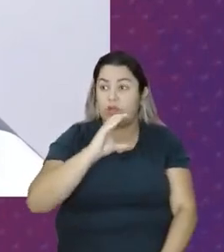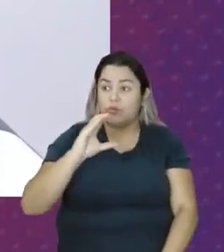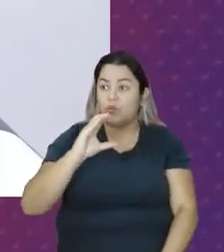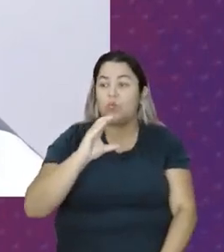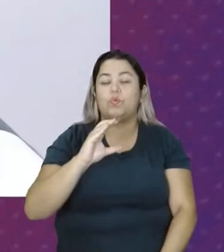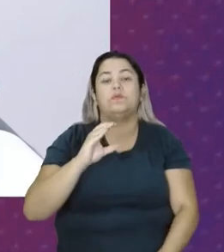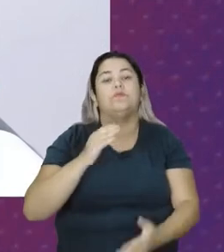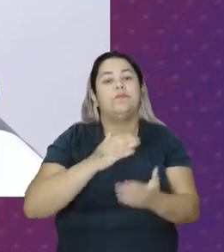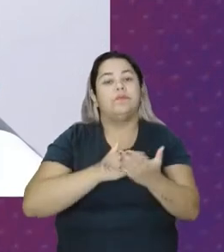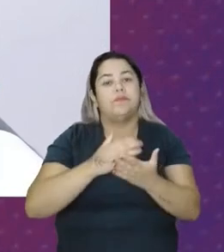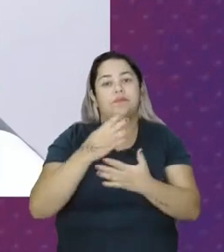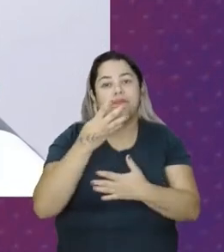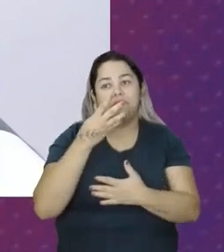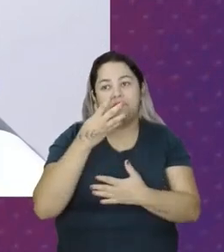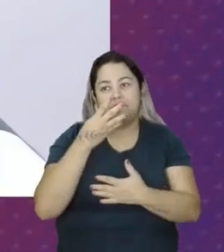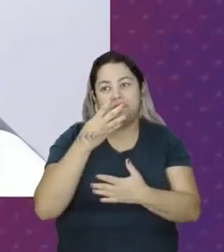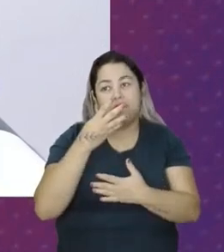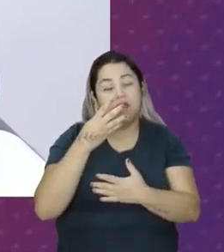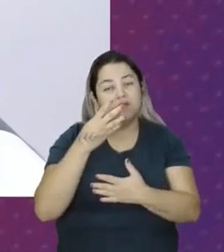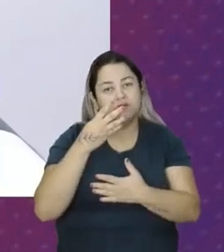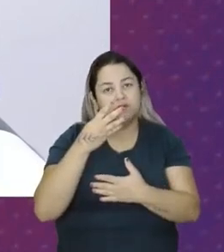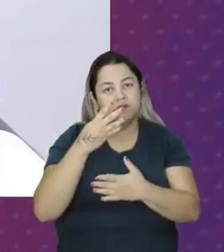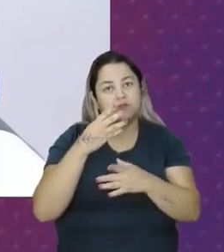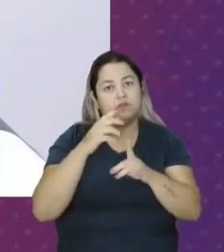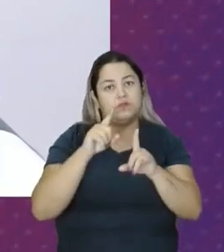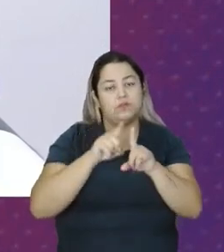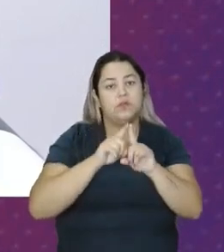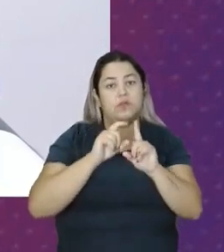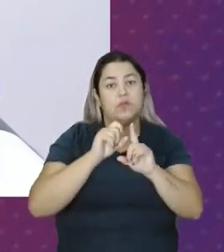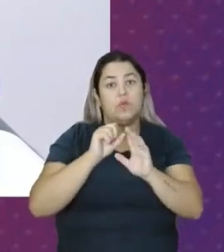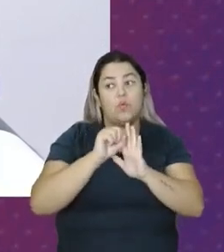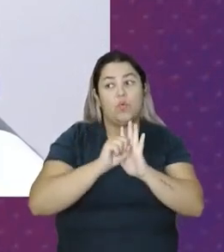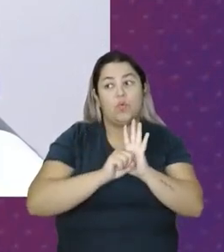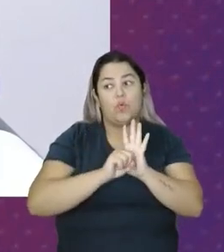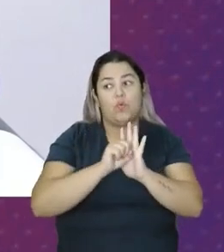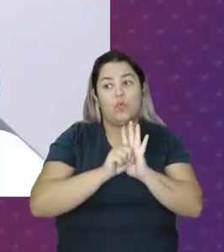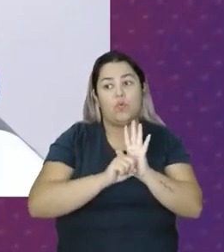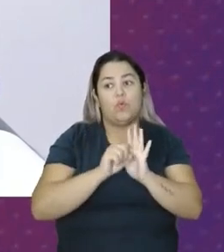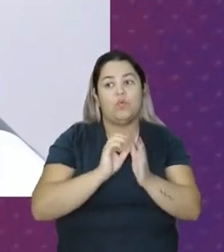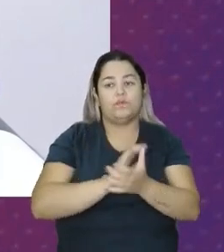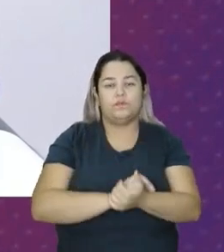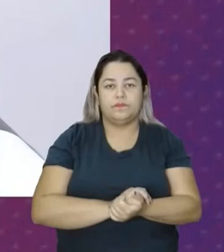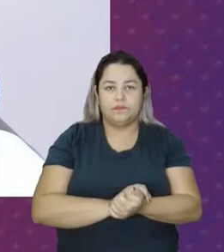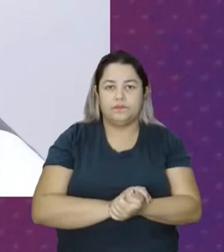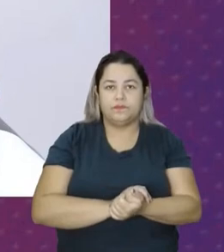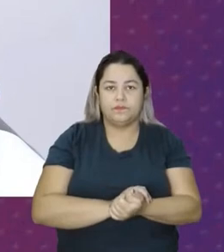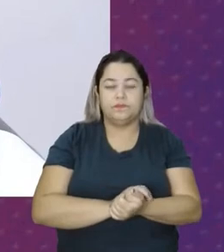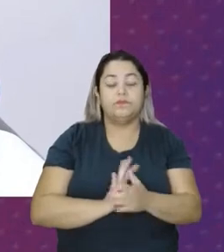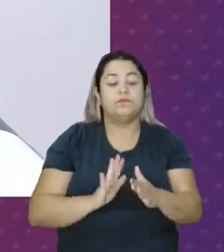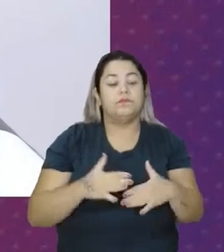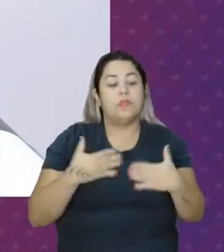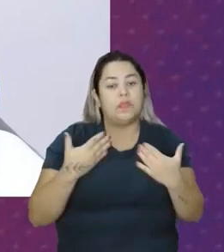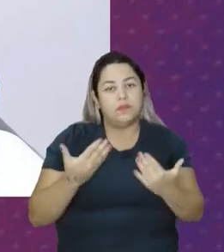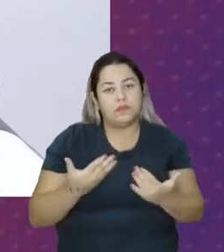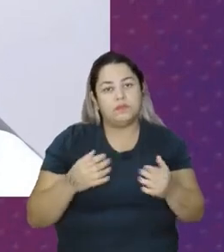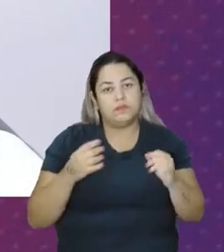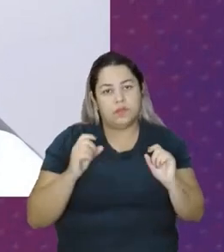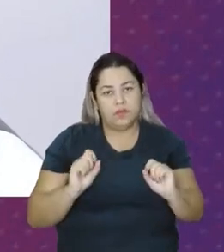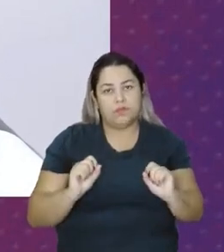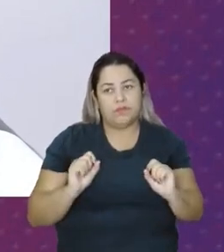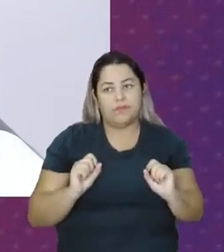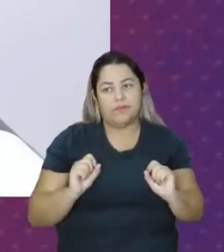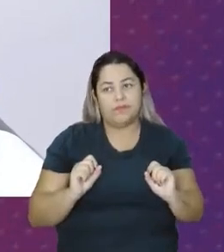Isso durante quase 4 séculos a Igreja Católica fez isso, né? Então, e está na mente